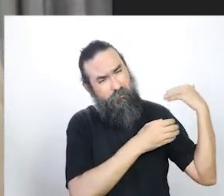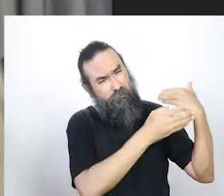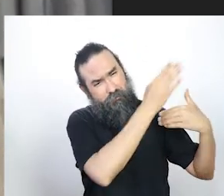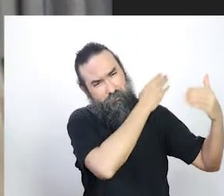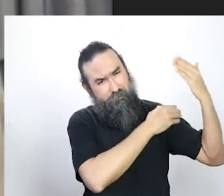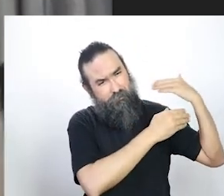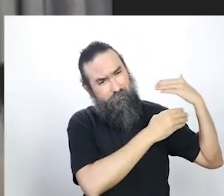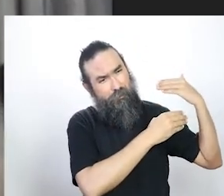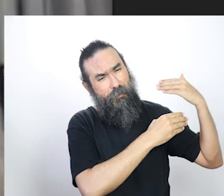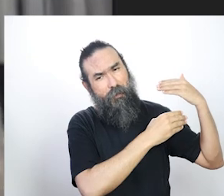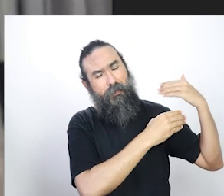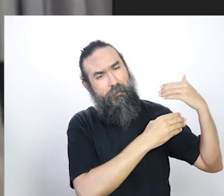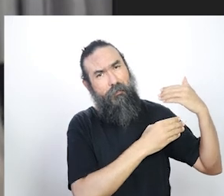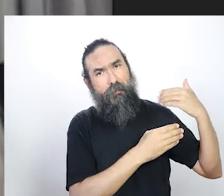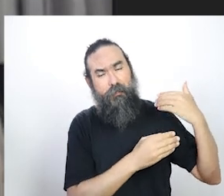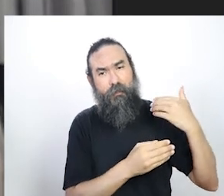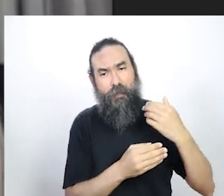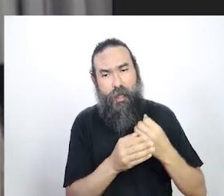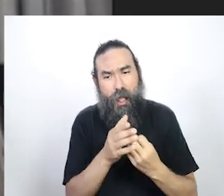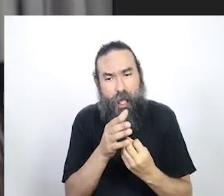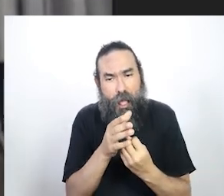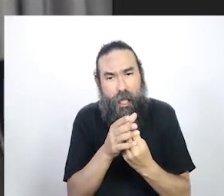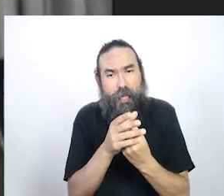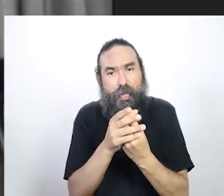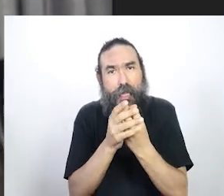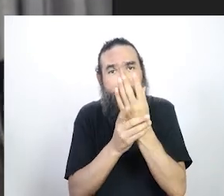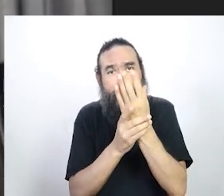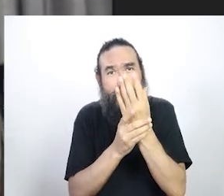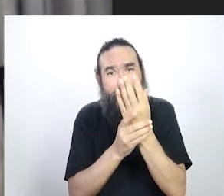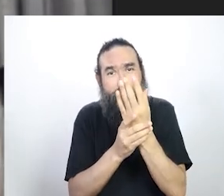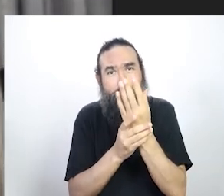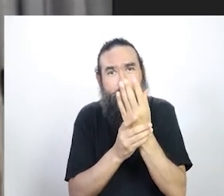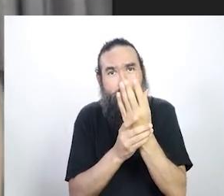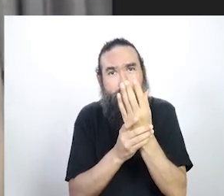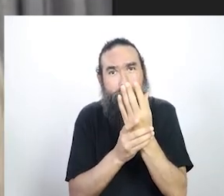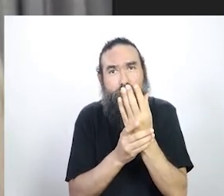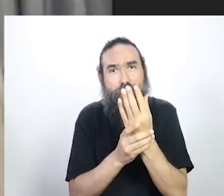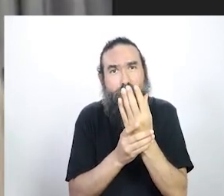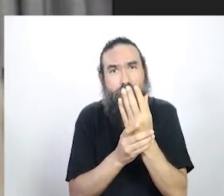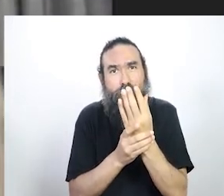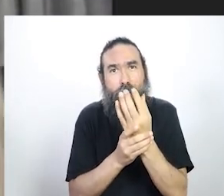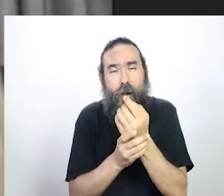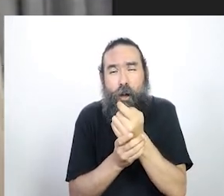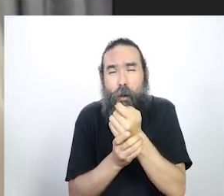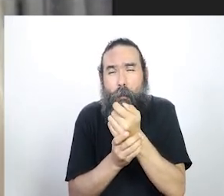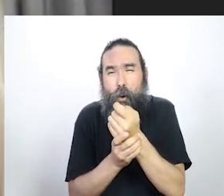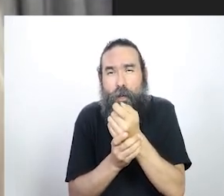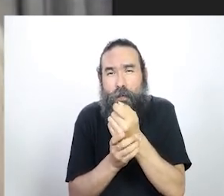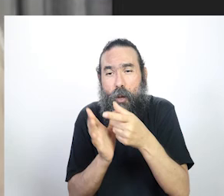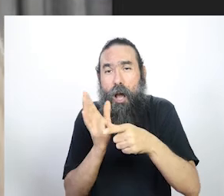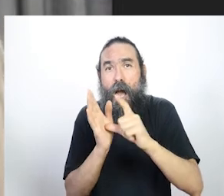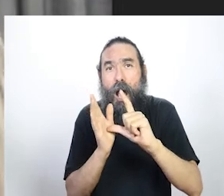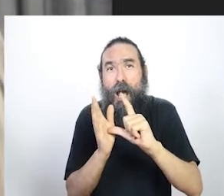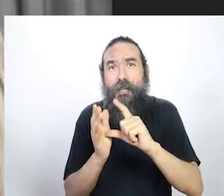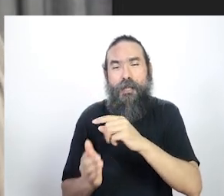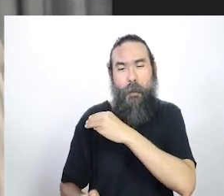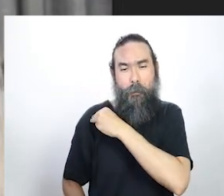que um pouquinho antes, né, da gestão Juca Gil, de todo o movimento da cultura viva,